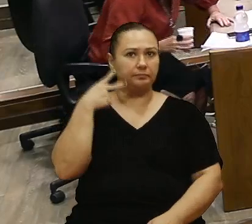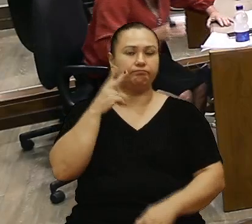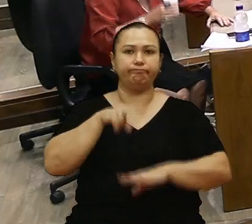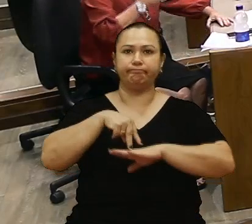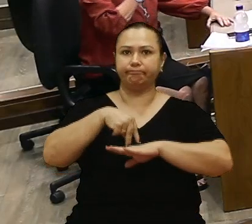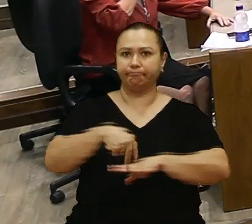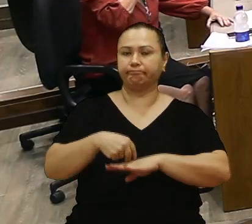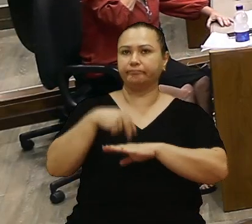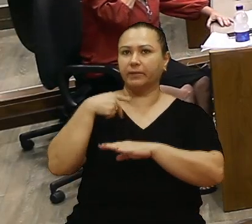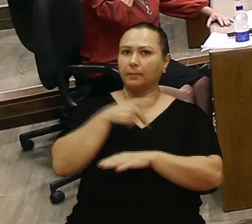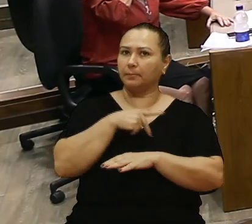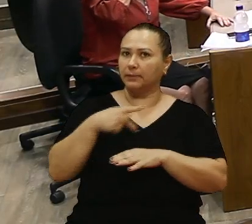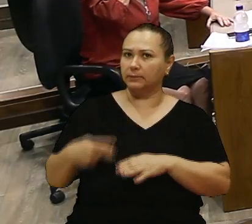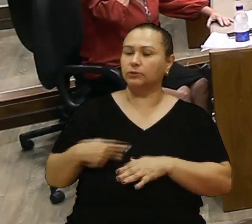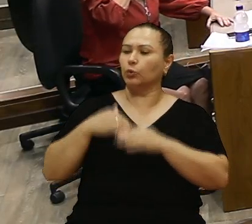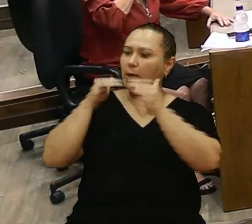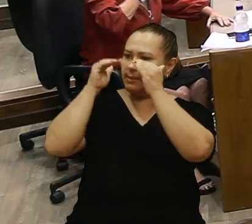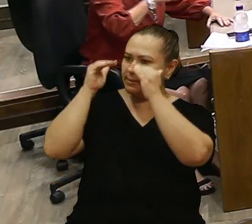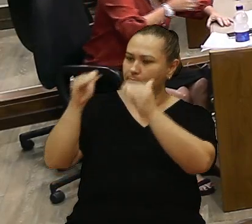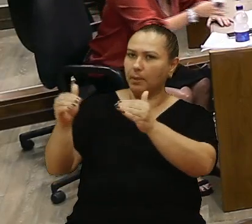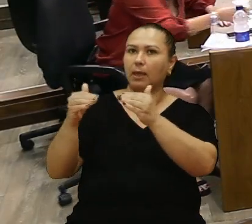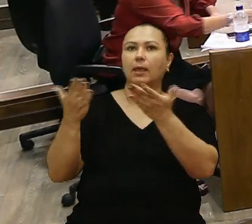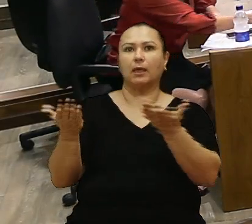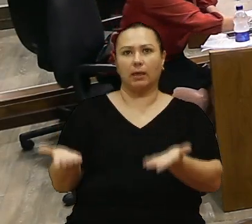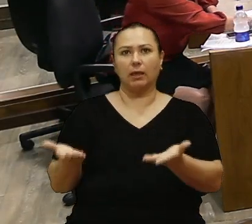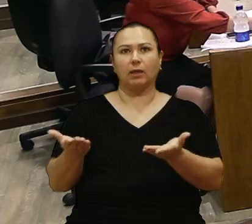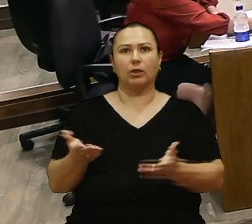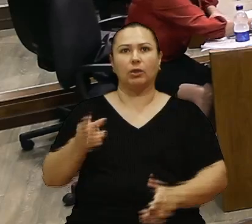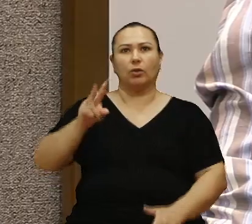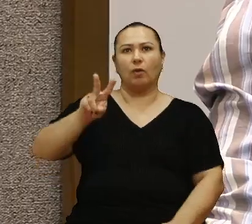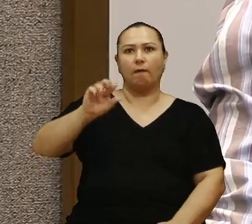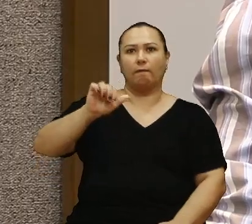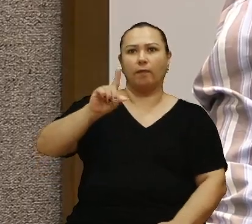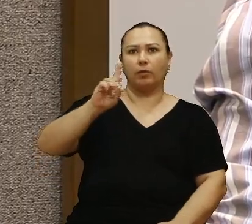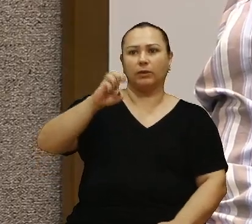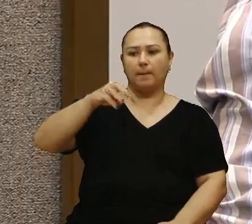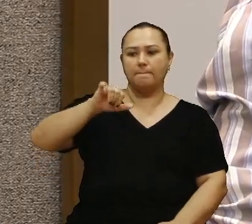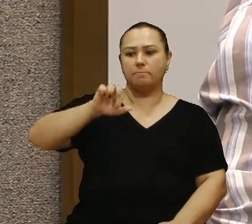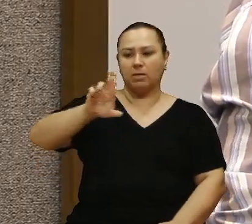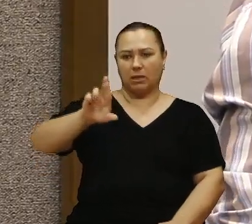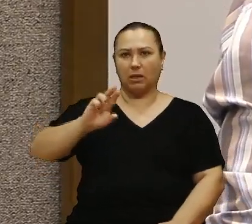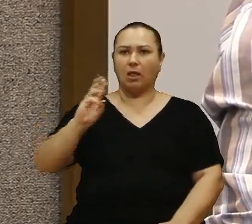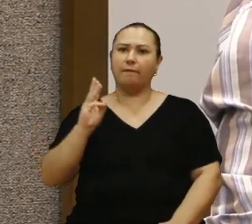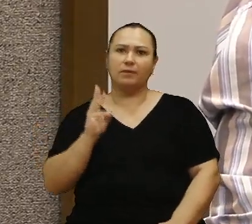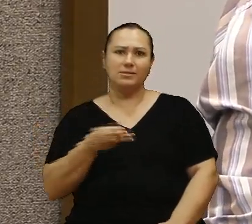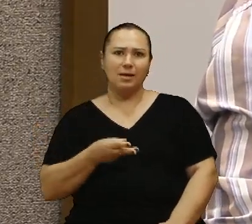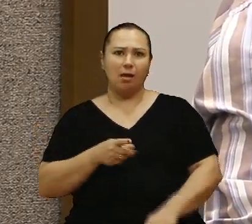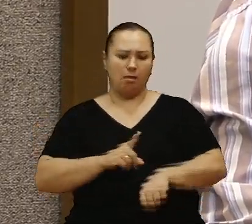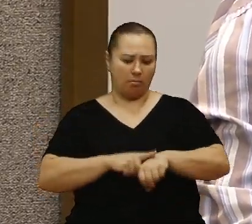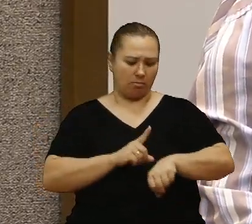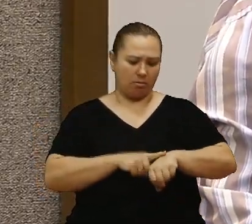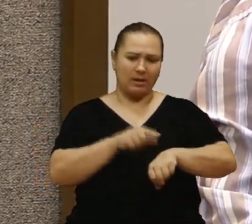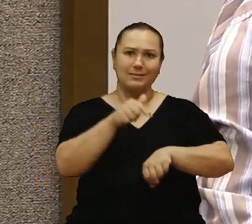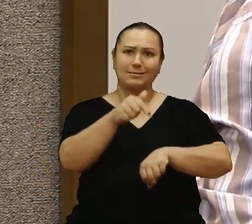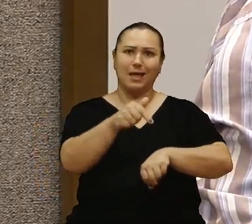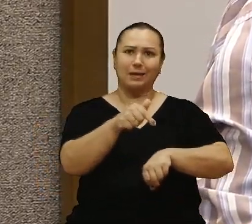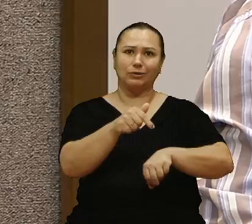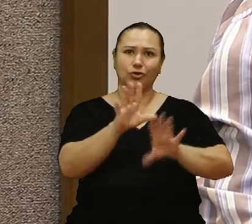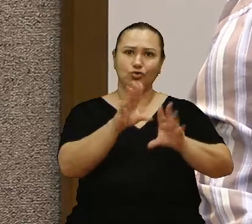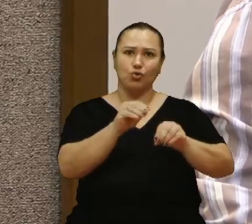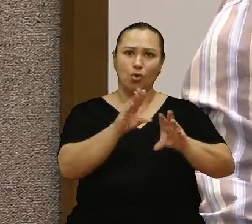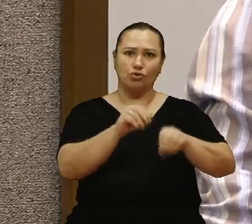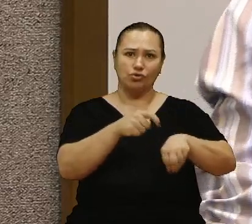Senhor presidente, com muito respeito ao Valdemir da Visati, que está aqui desde as 19 horas,